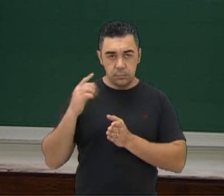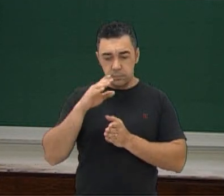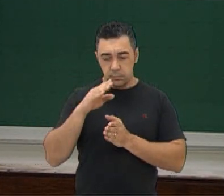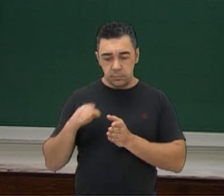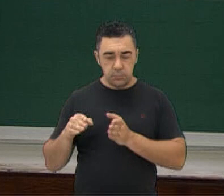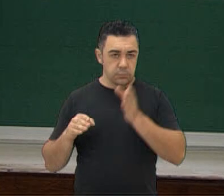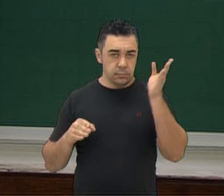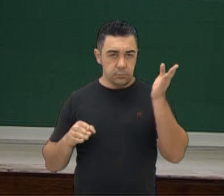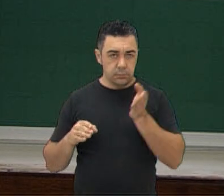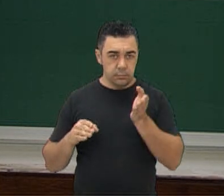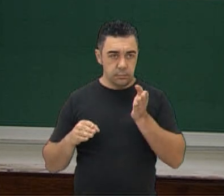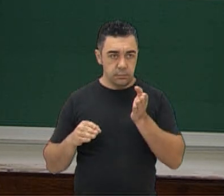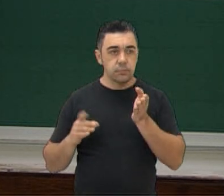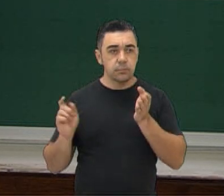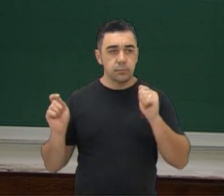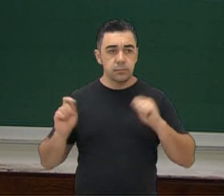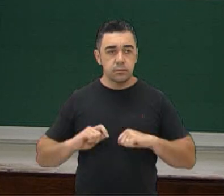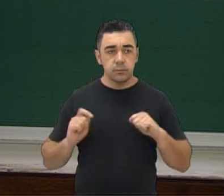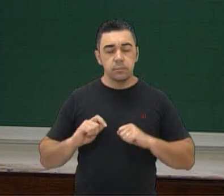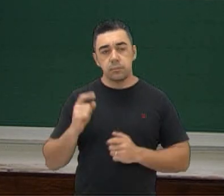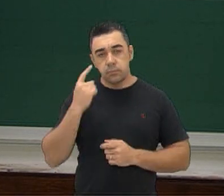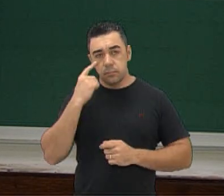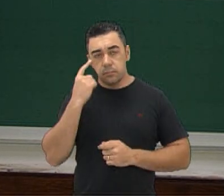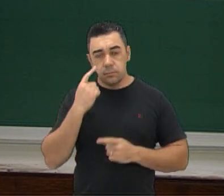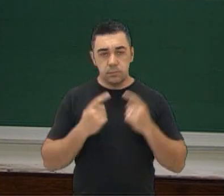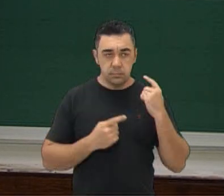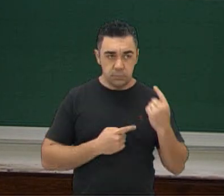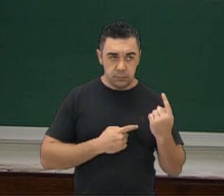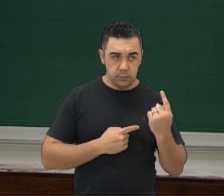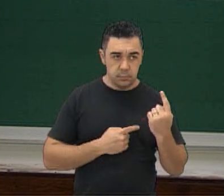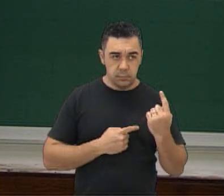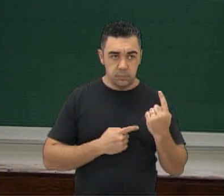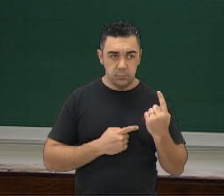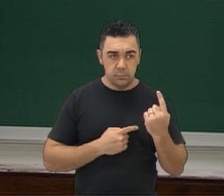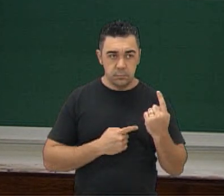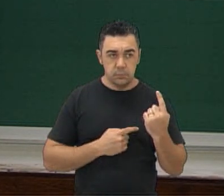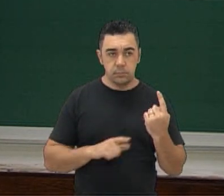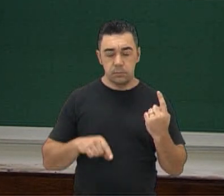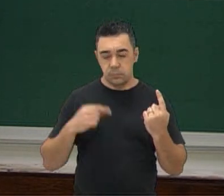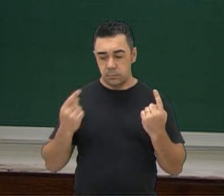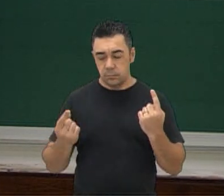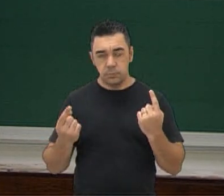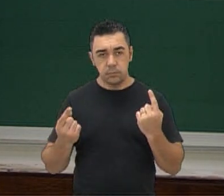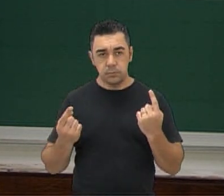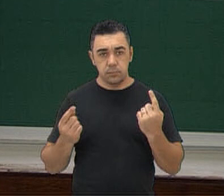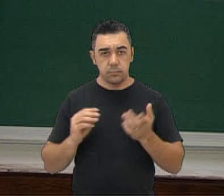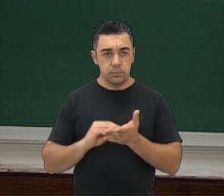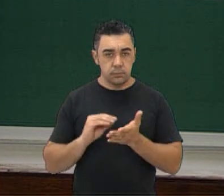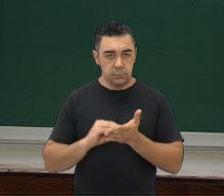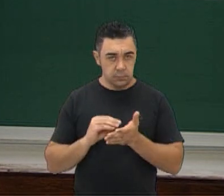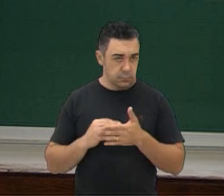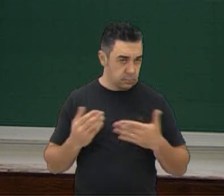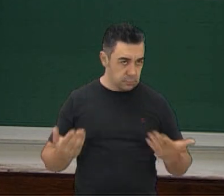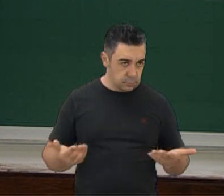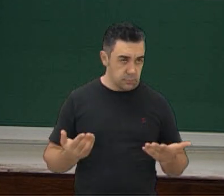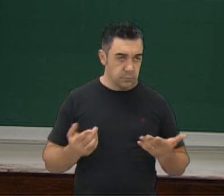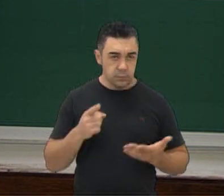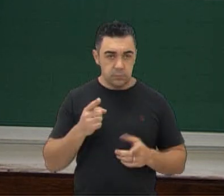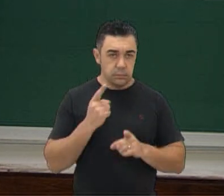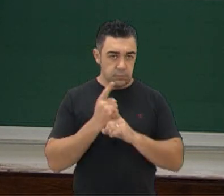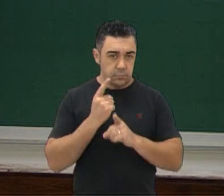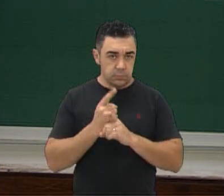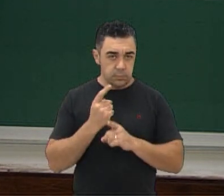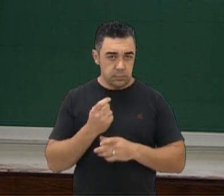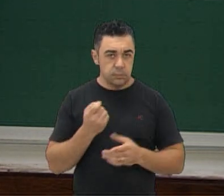das caixas, para que ficasse apenas um item sem o destaque, que é esse item que você vai identificar o